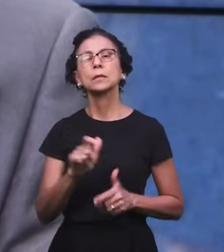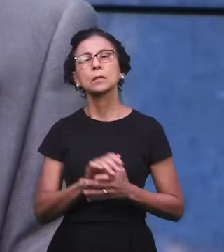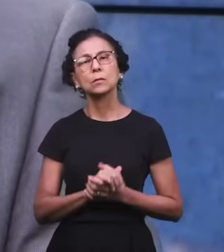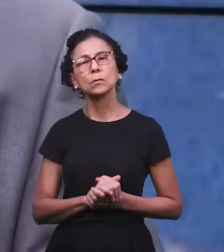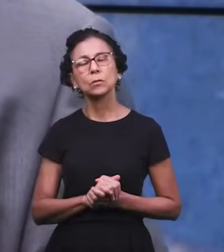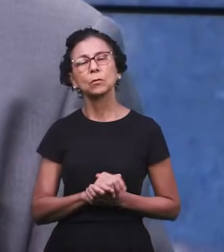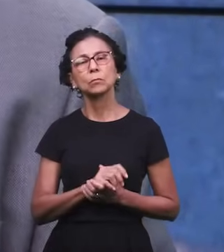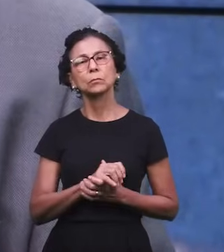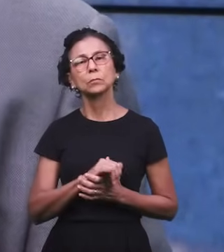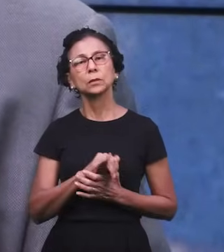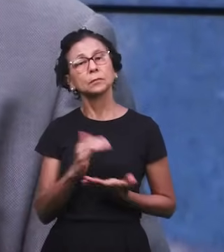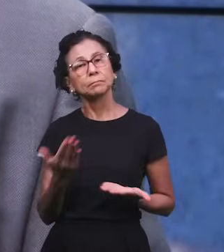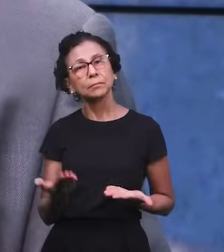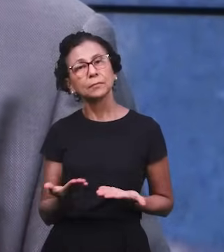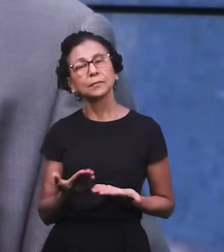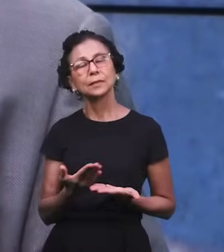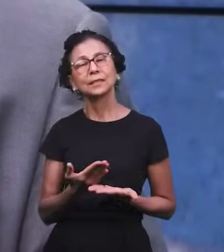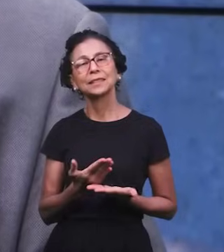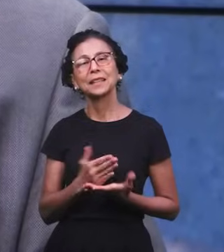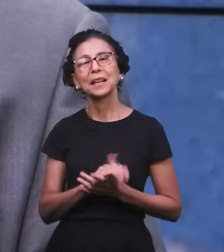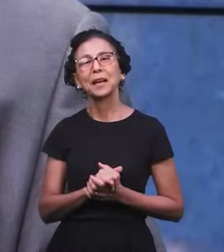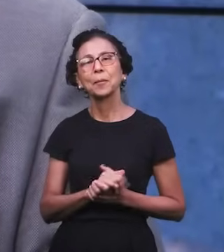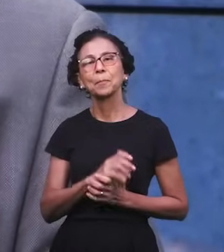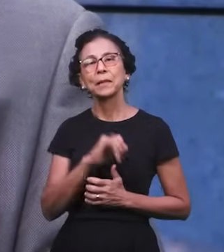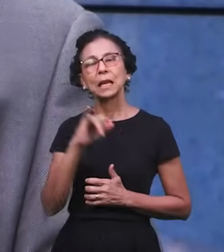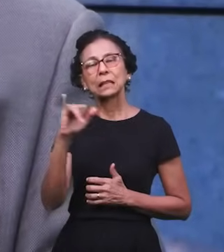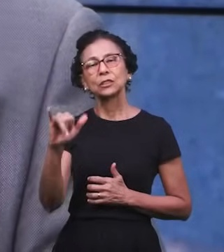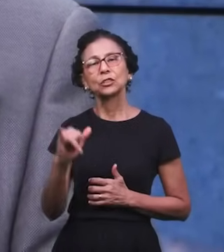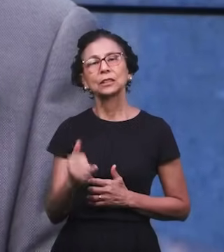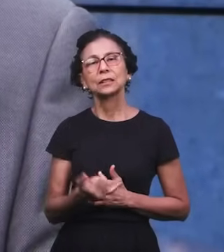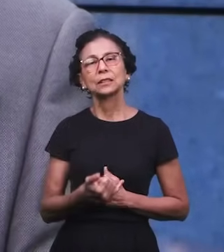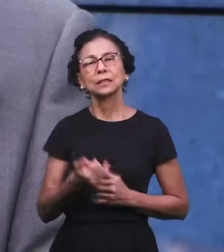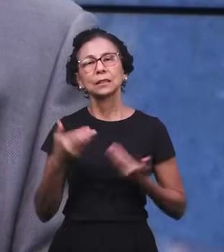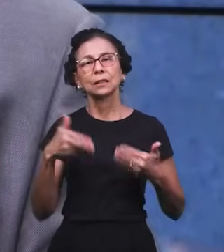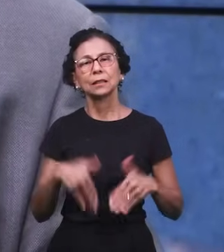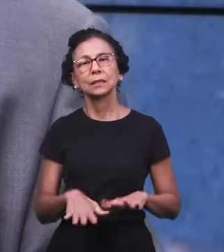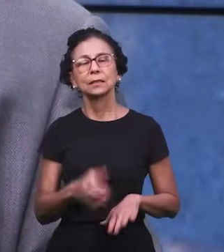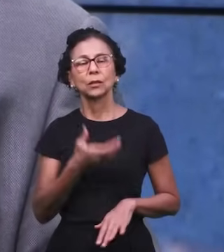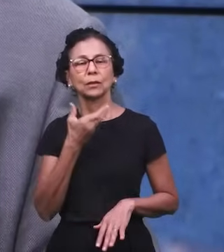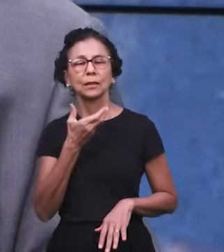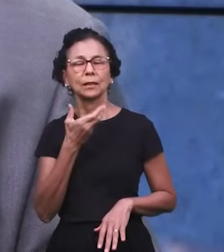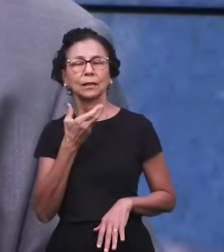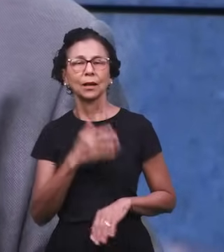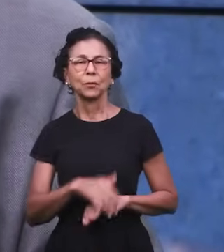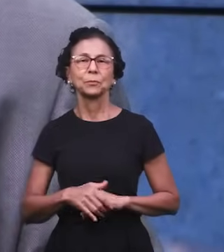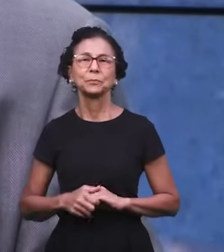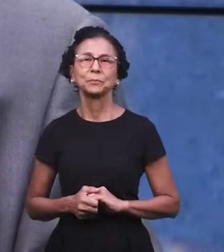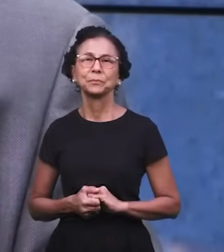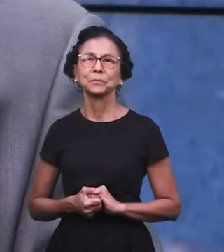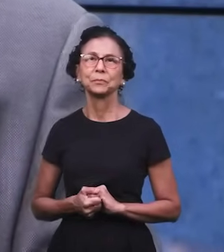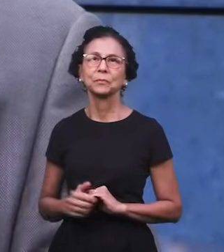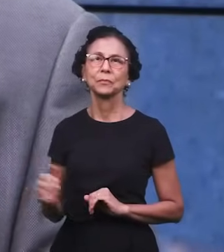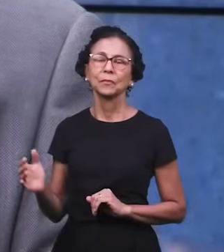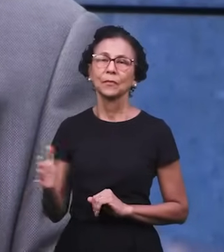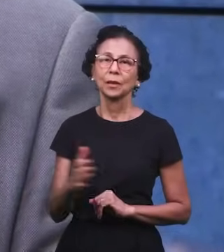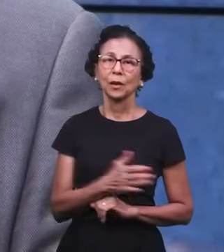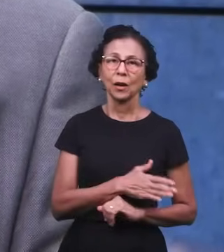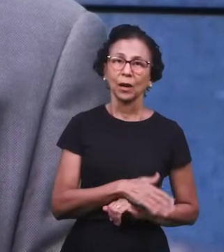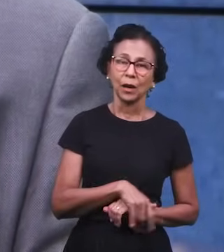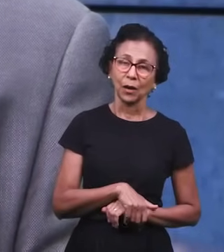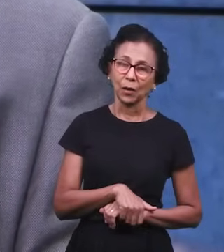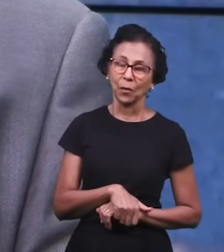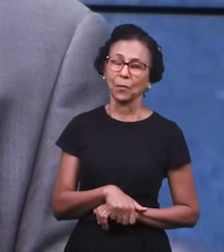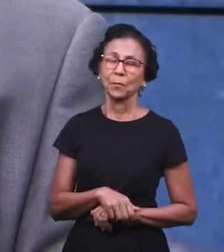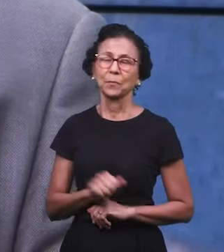né, formada por 4 cidades, a Grande Vitória, as principais 4 cidades, eu cometi um erro aqui. Existe um bairro chamado